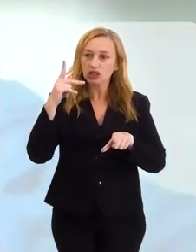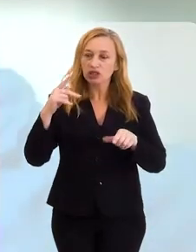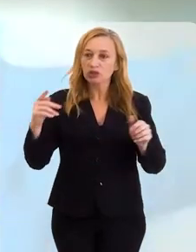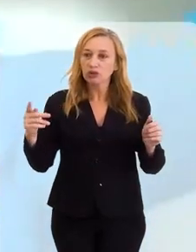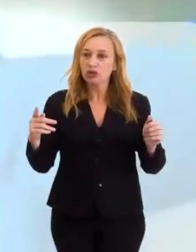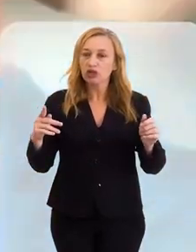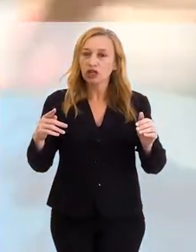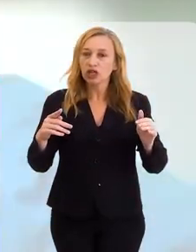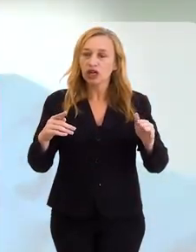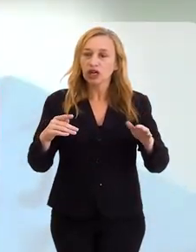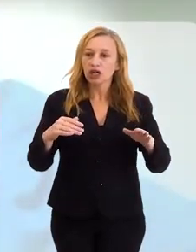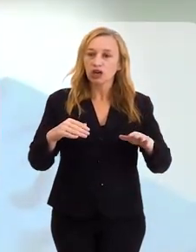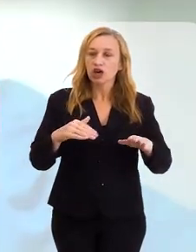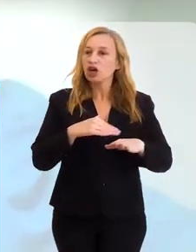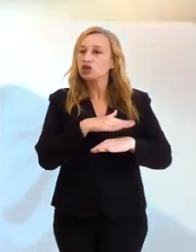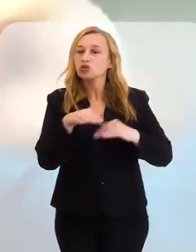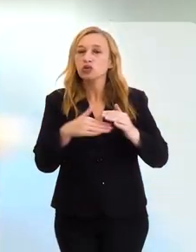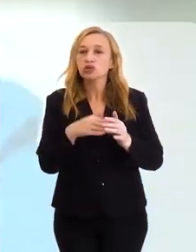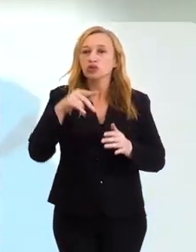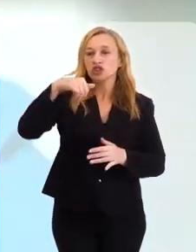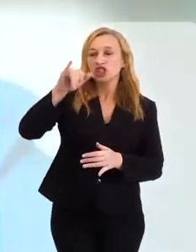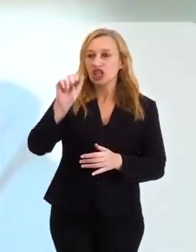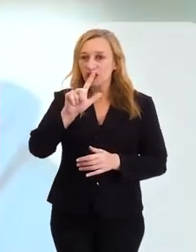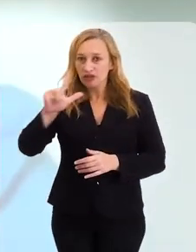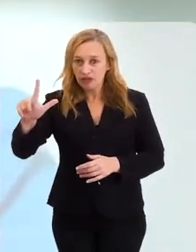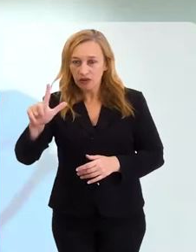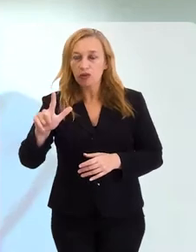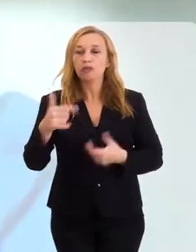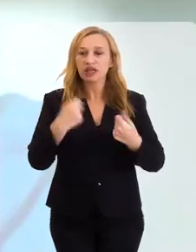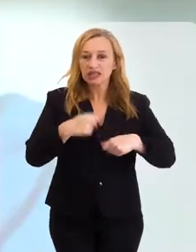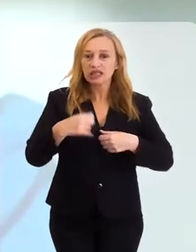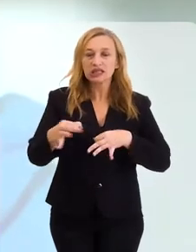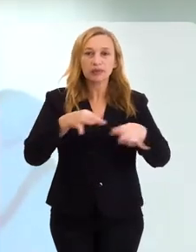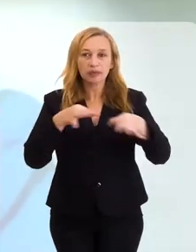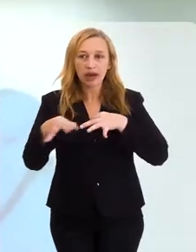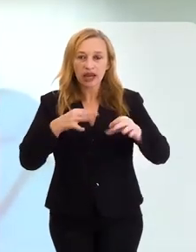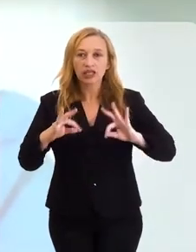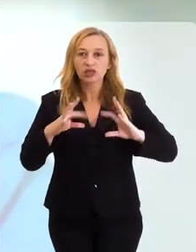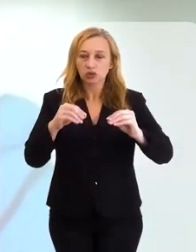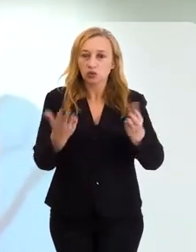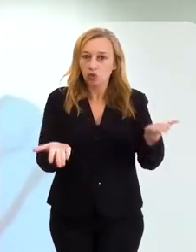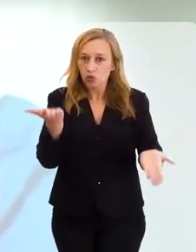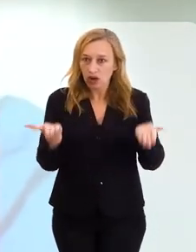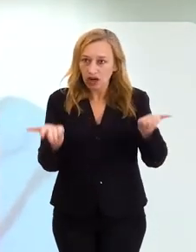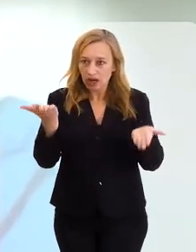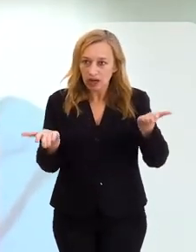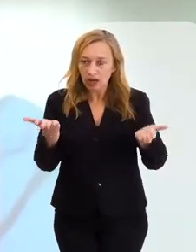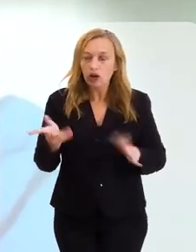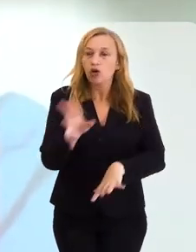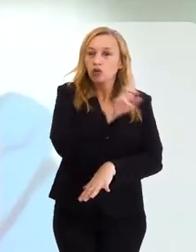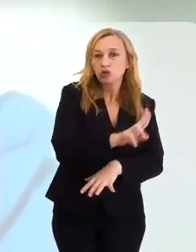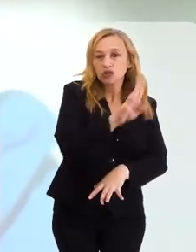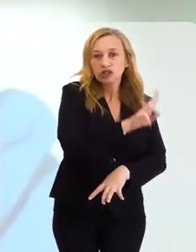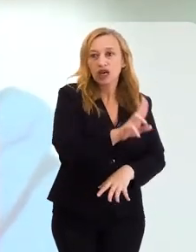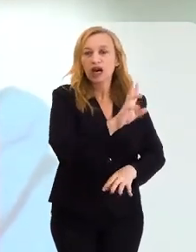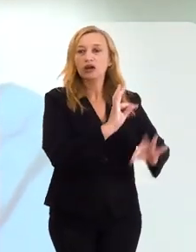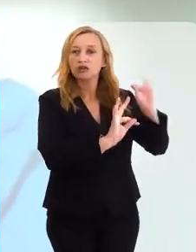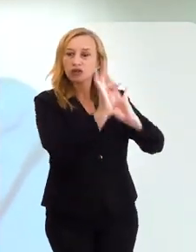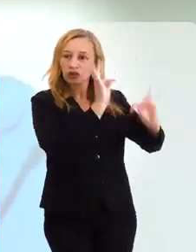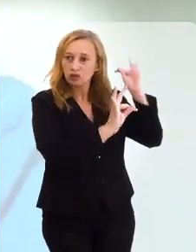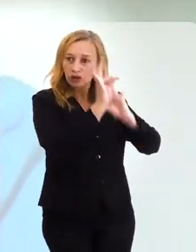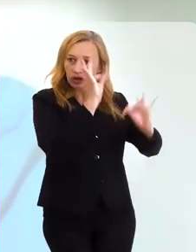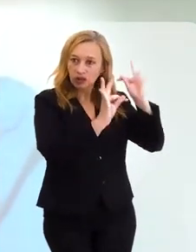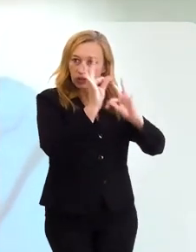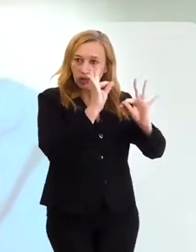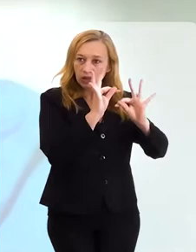que estão no mesmo nível, acima e fora da organização. Então, essa multilateralidade tem que ser preparada nesse indivíduo. Ele tem que ser capaz